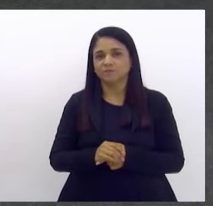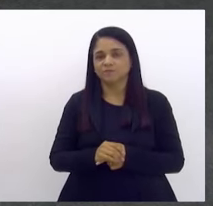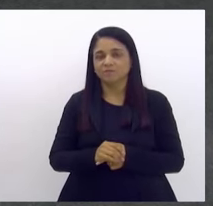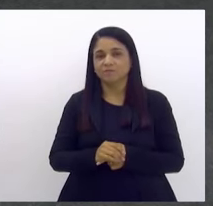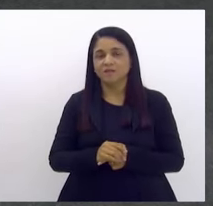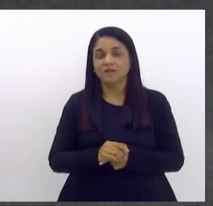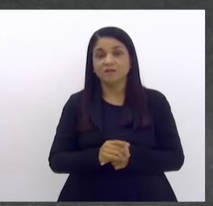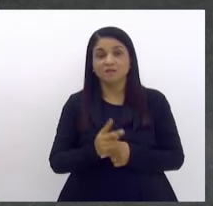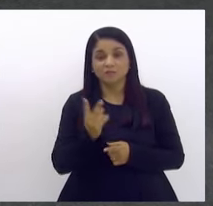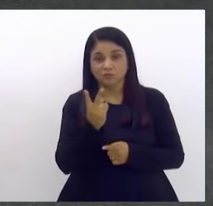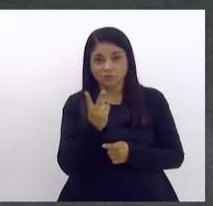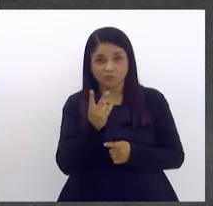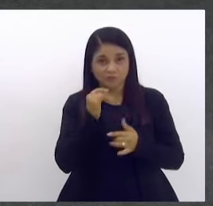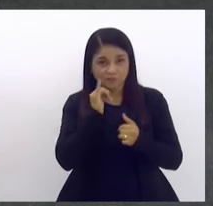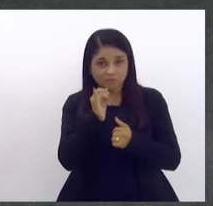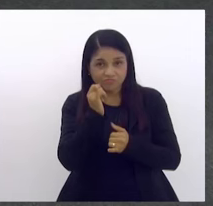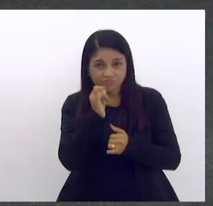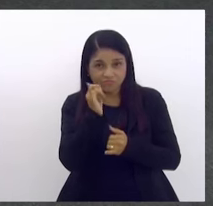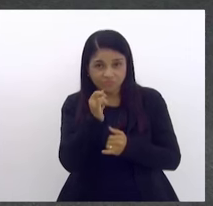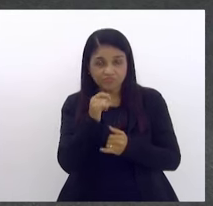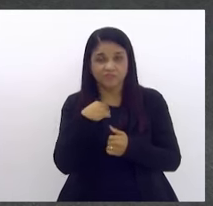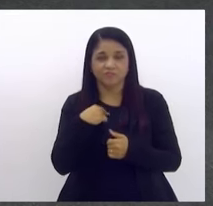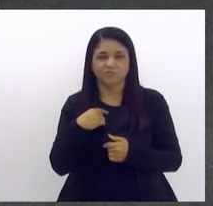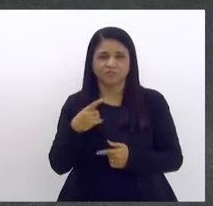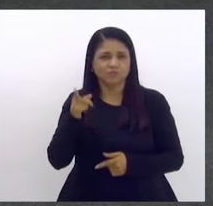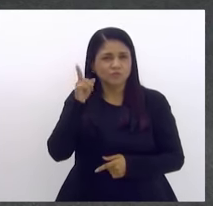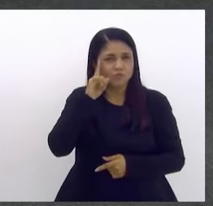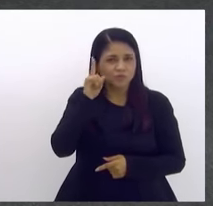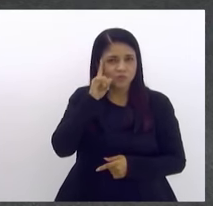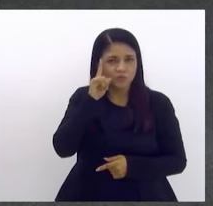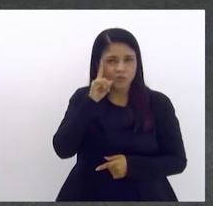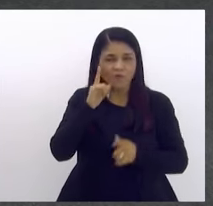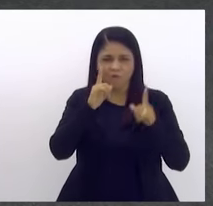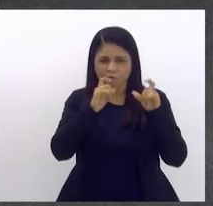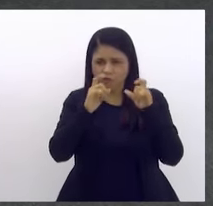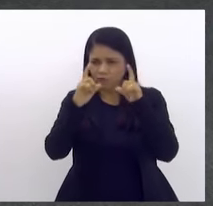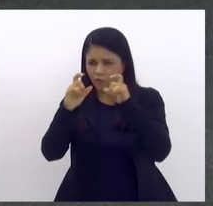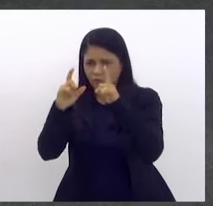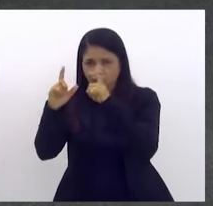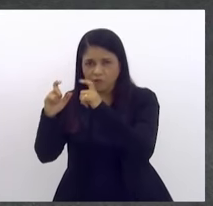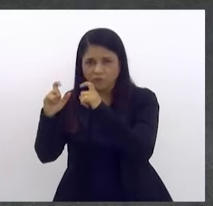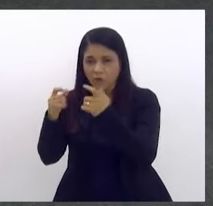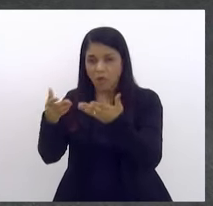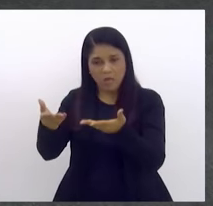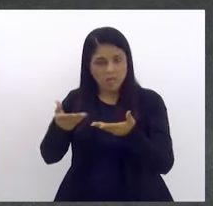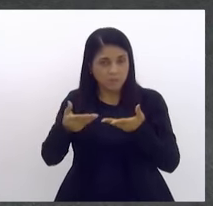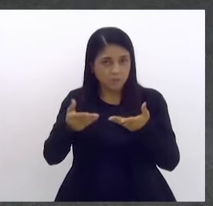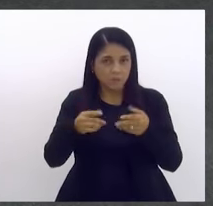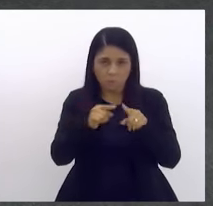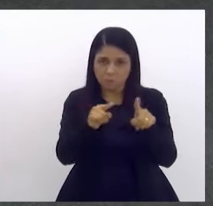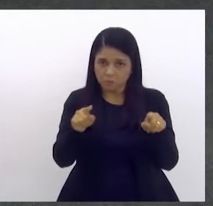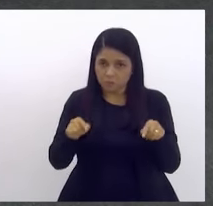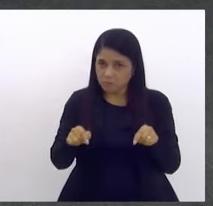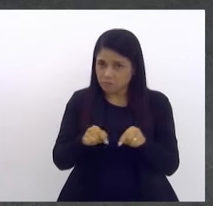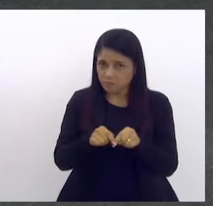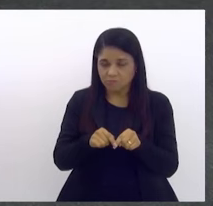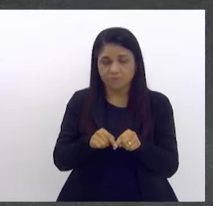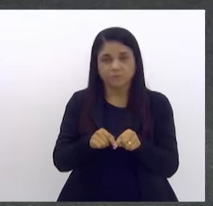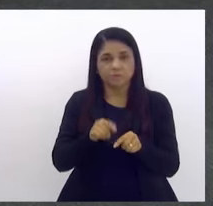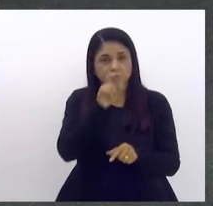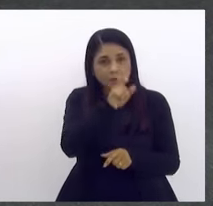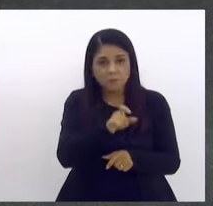narrativas. Todos nós, diariamente, tiramos fotografias, recebemos pessoas em nossos gabinetes, e já que